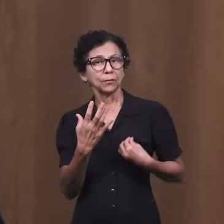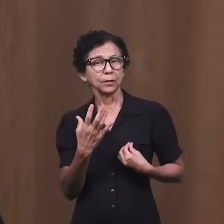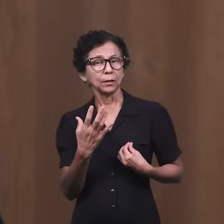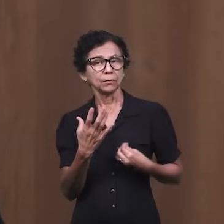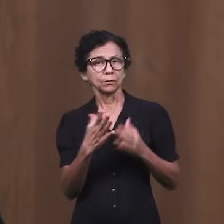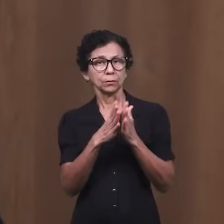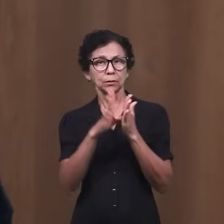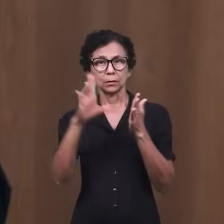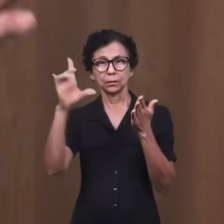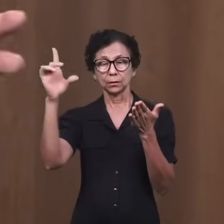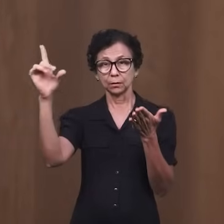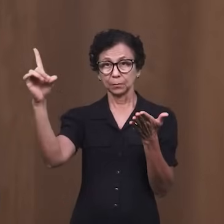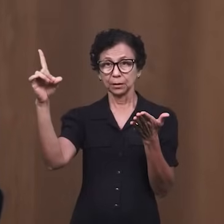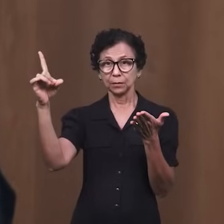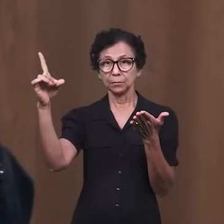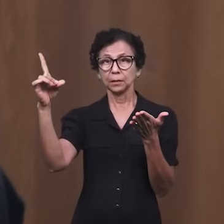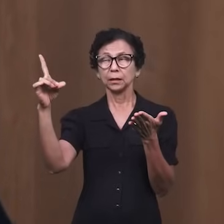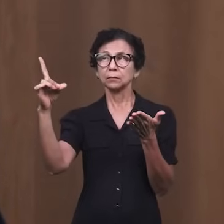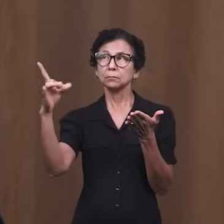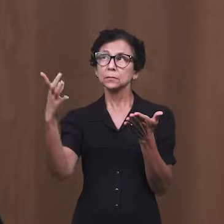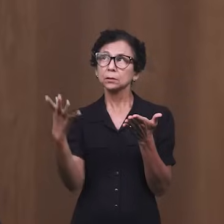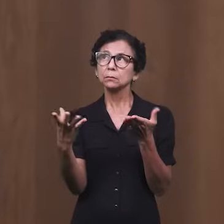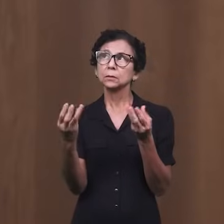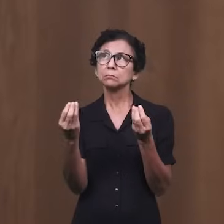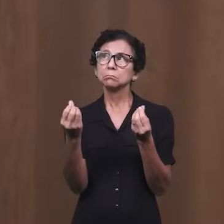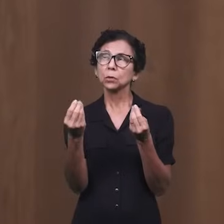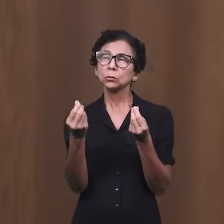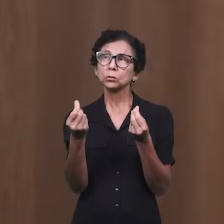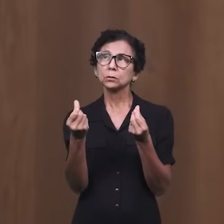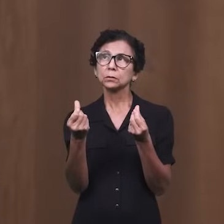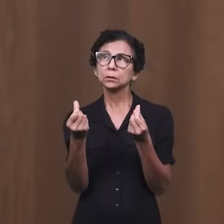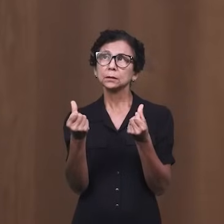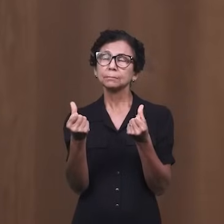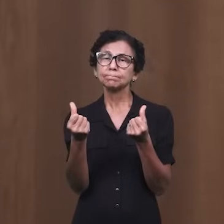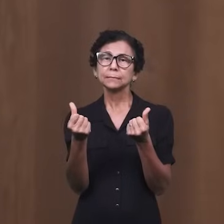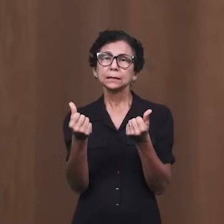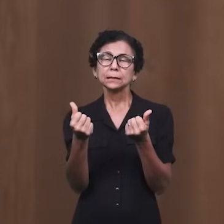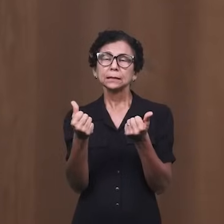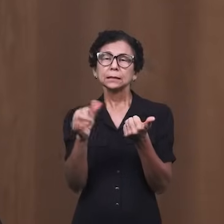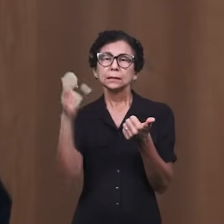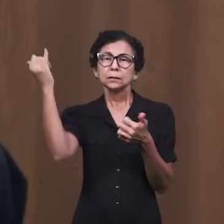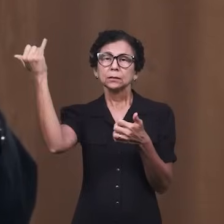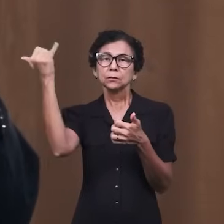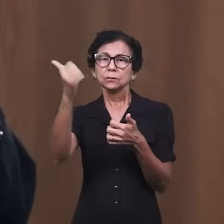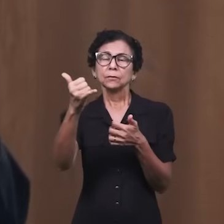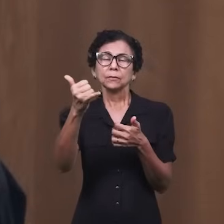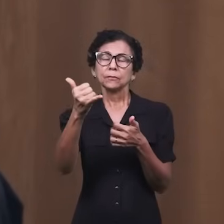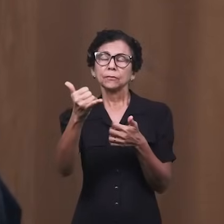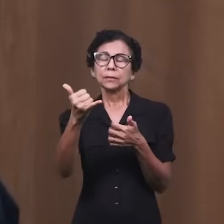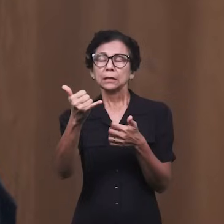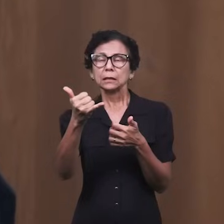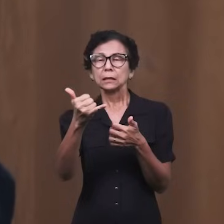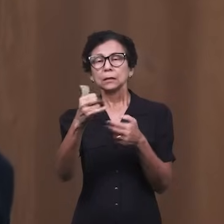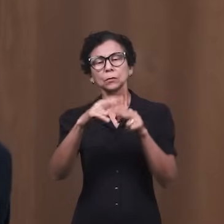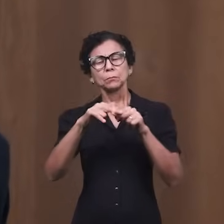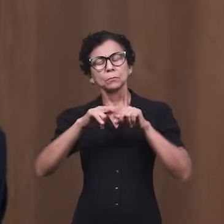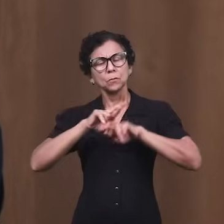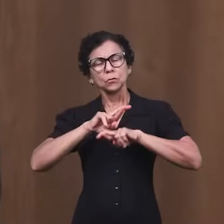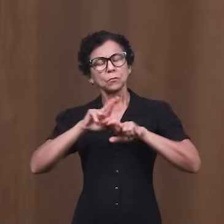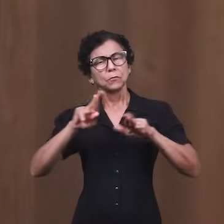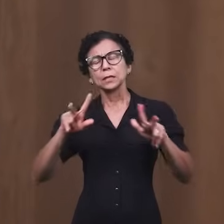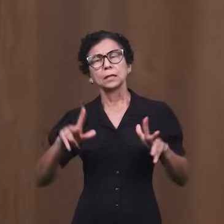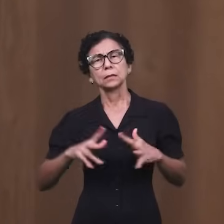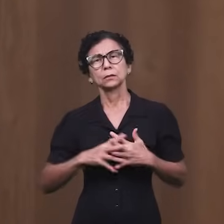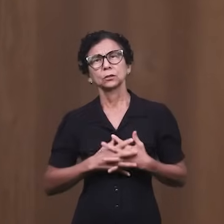de de criatividade na interpretação não é isso mas é o único livro que